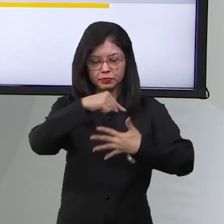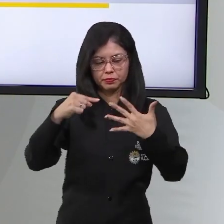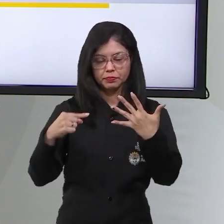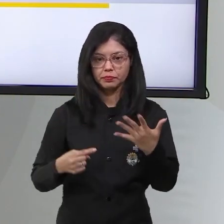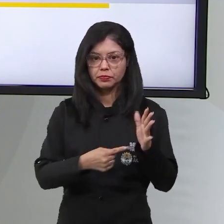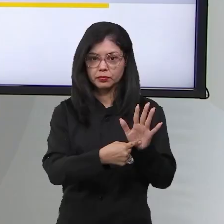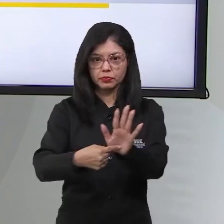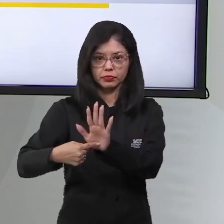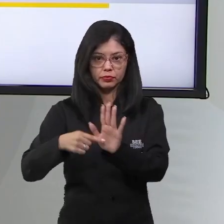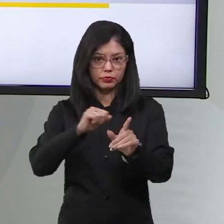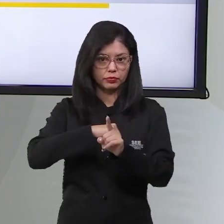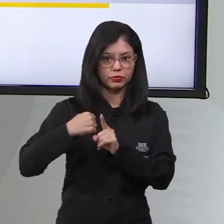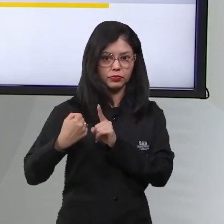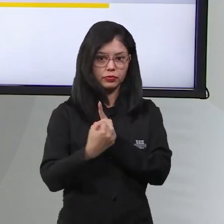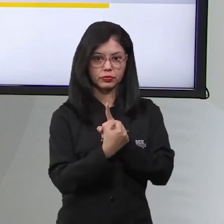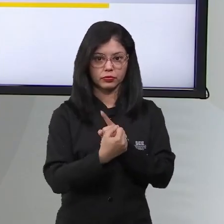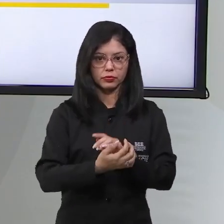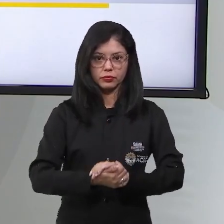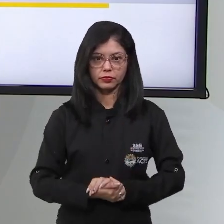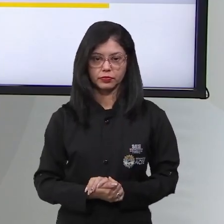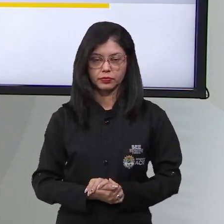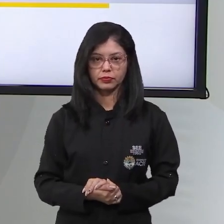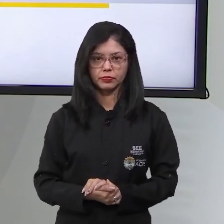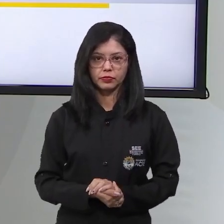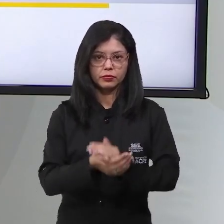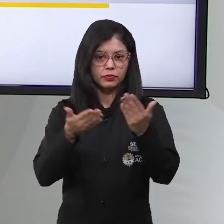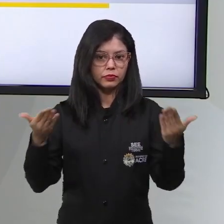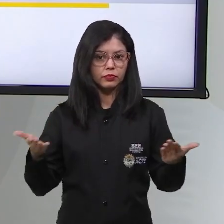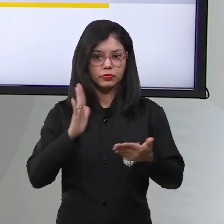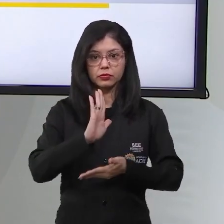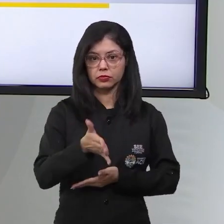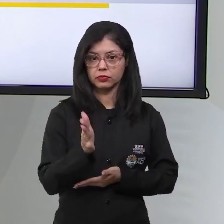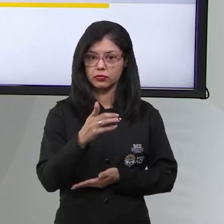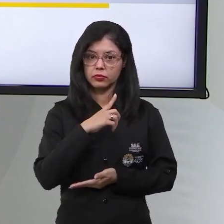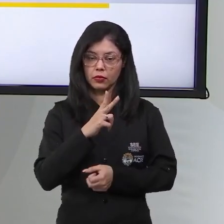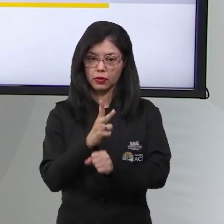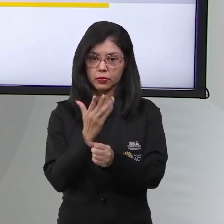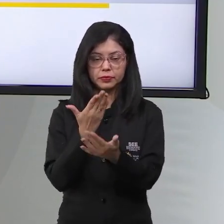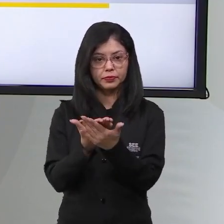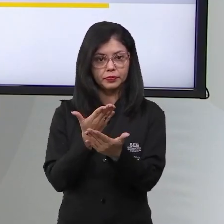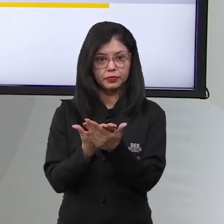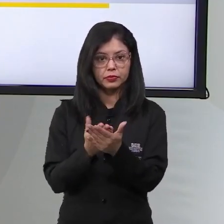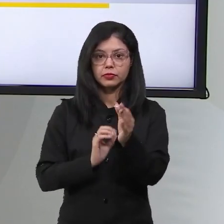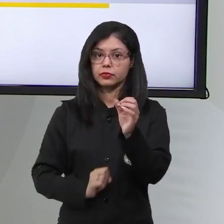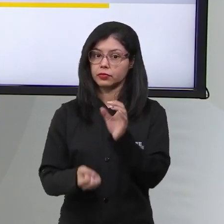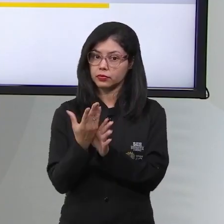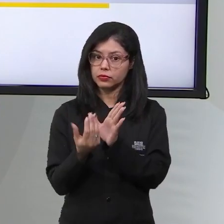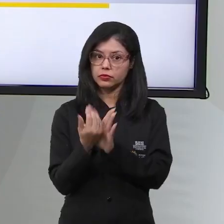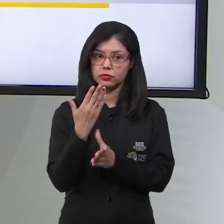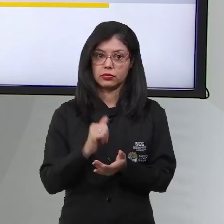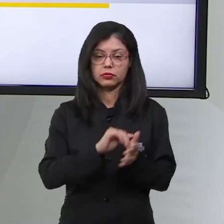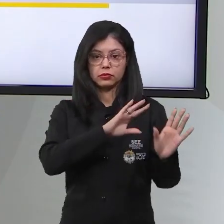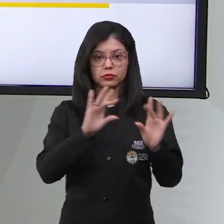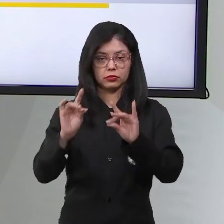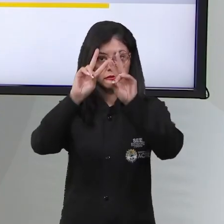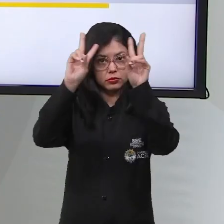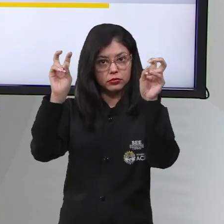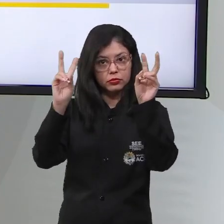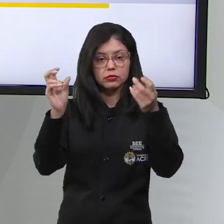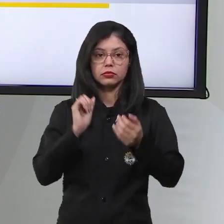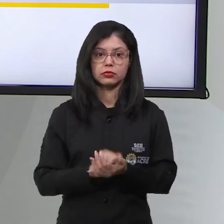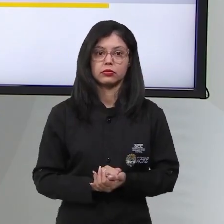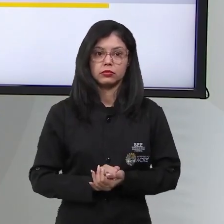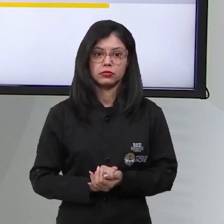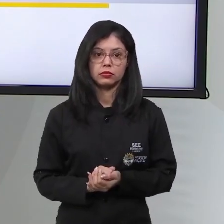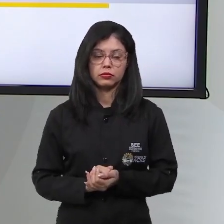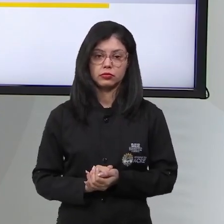de indicadores sociais. Nós já temos uma videoaula produzida que trata a